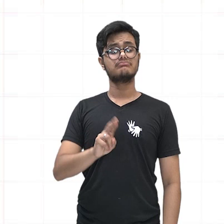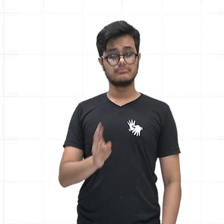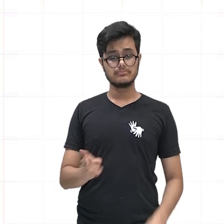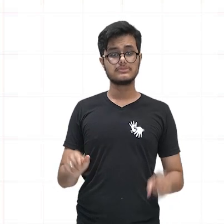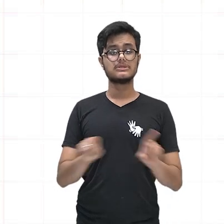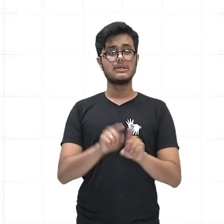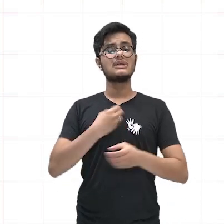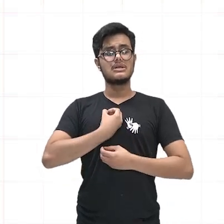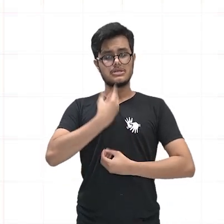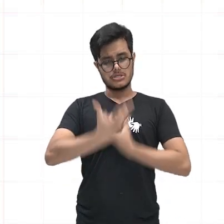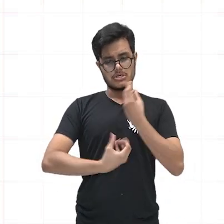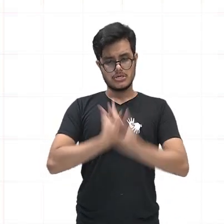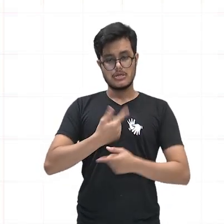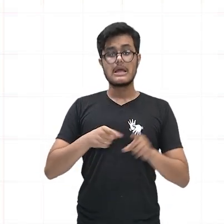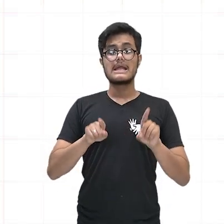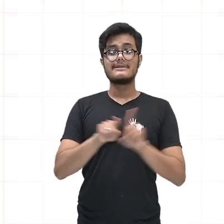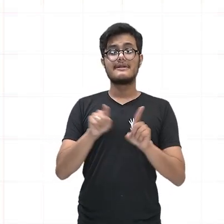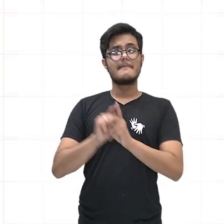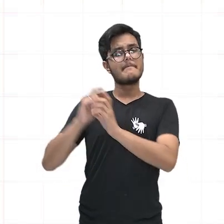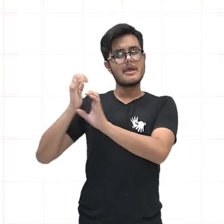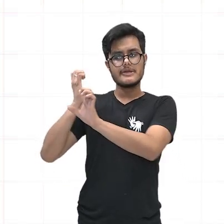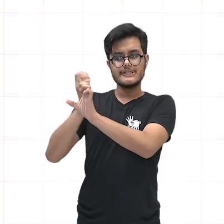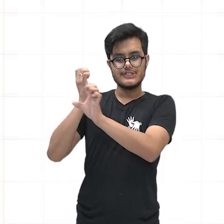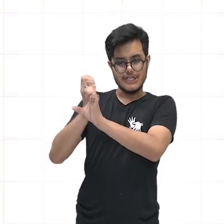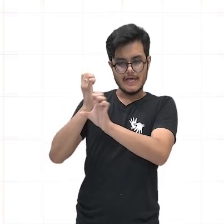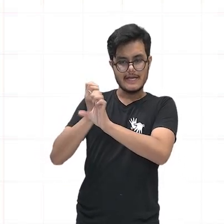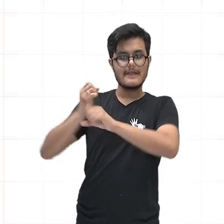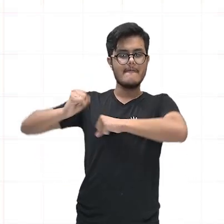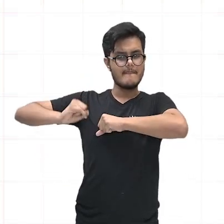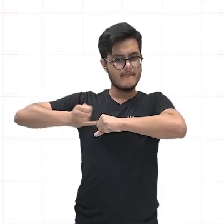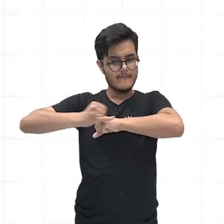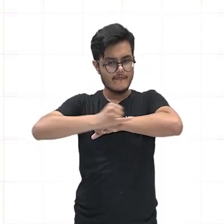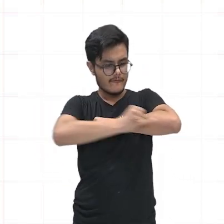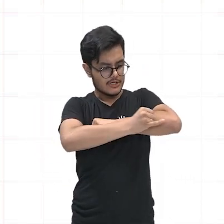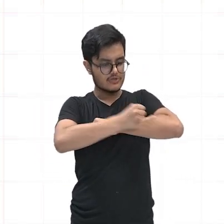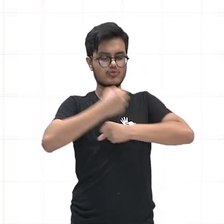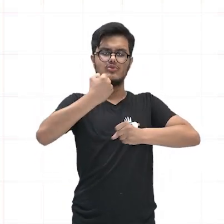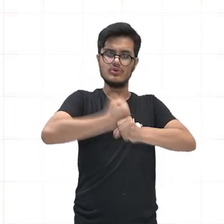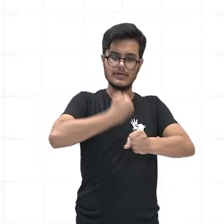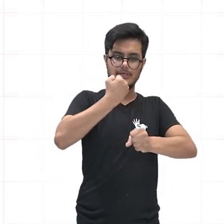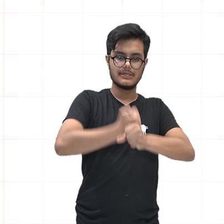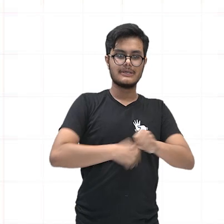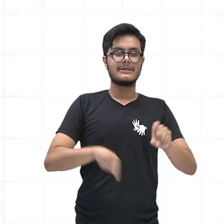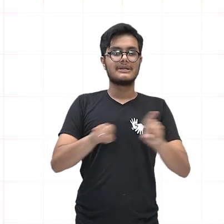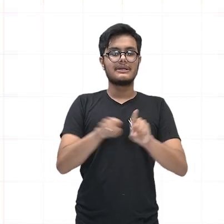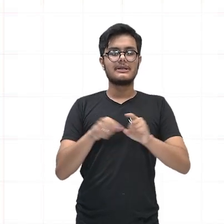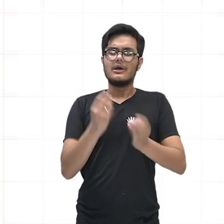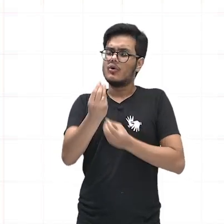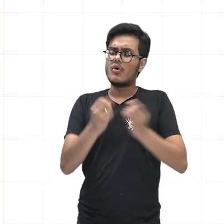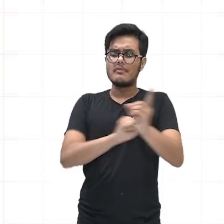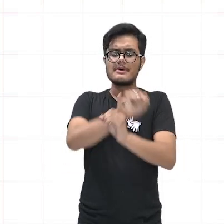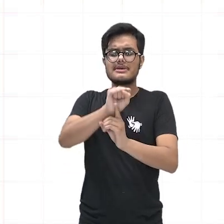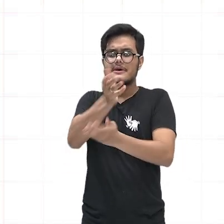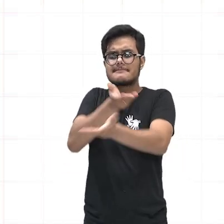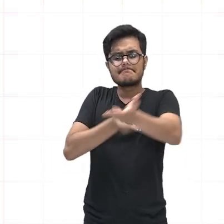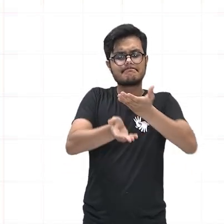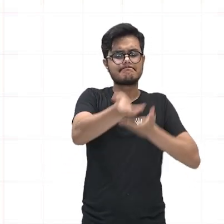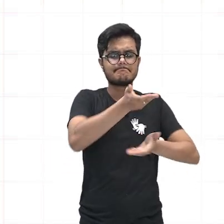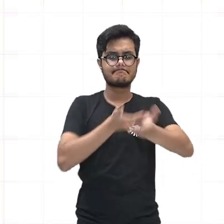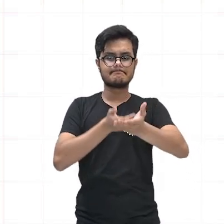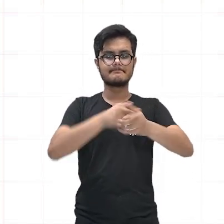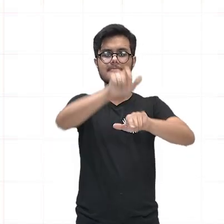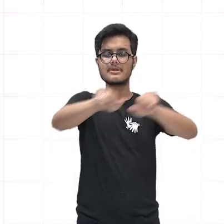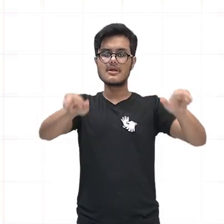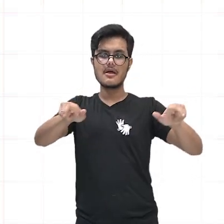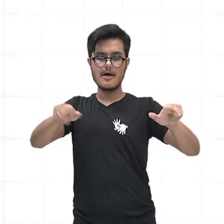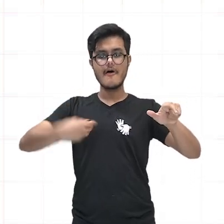sistema religioso Vamos ver aí uma influência na engenharia e infraestrutura vamos